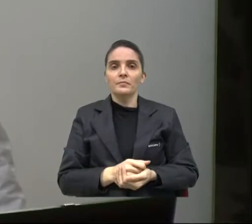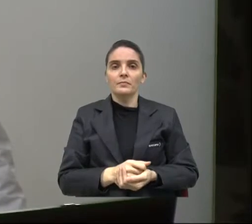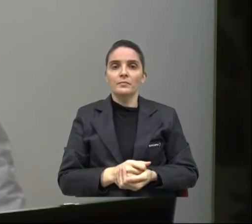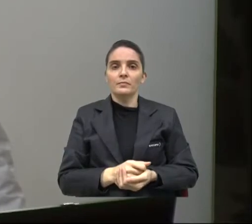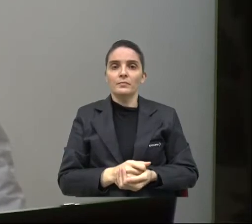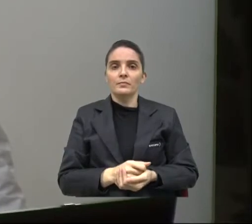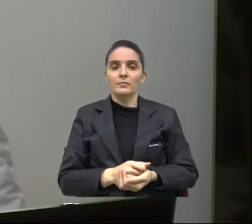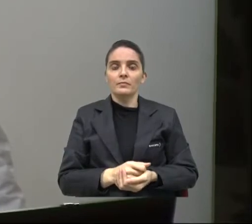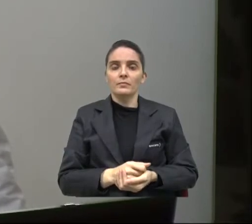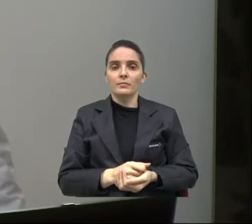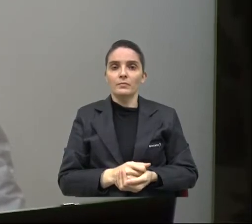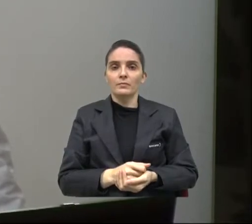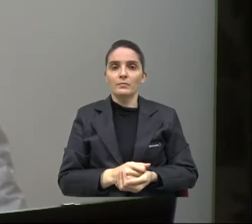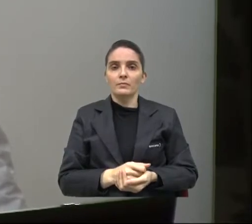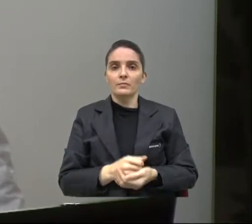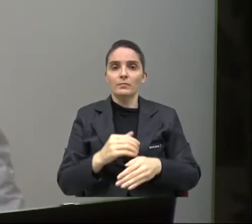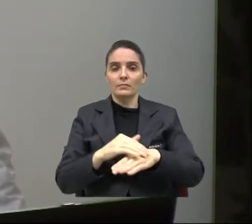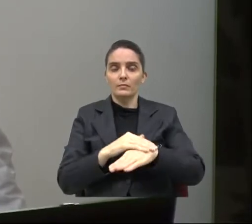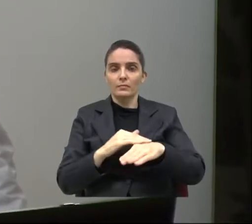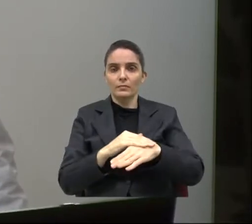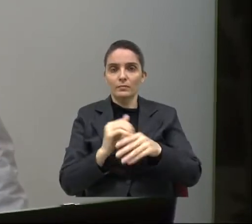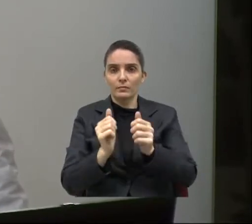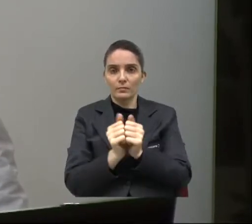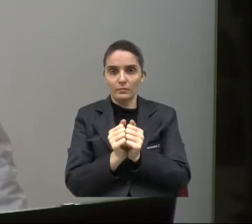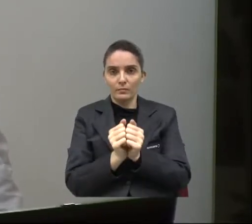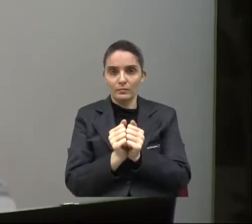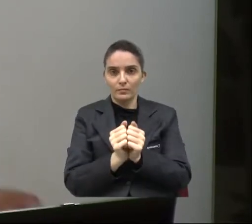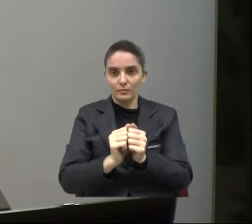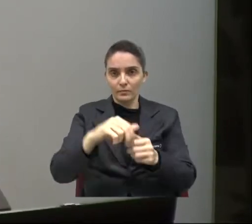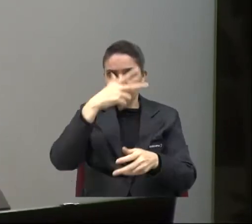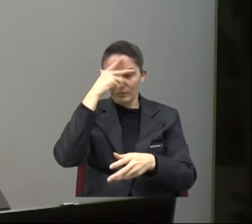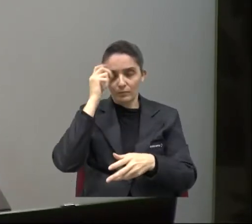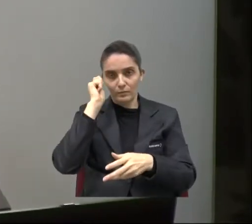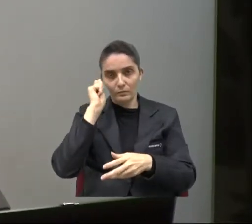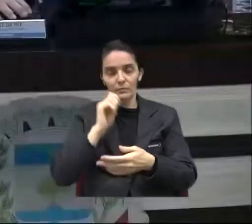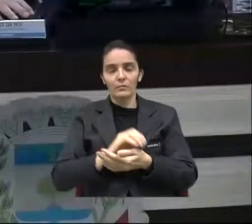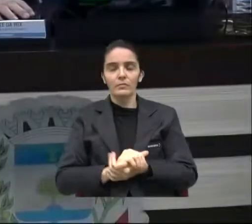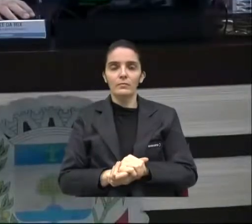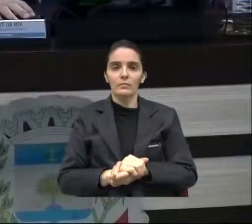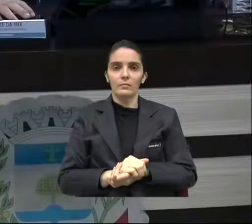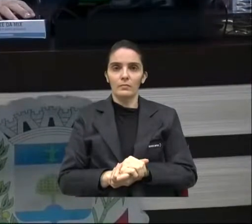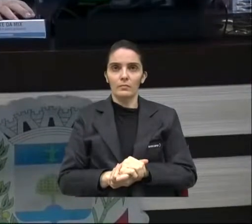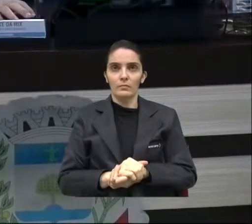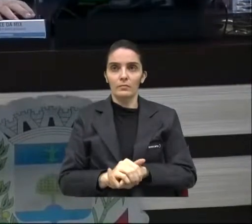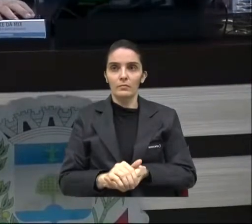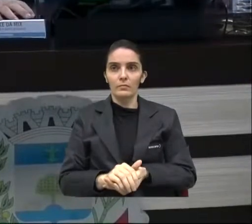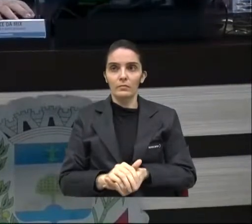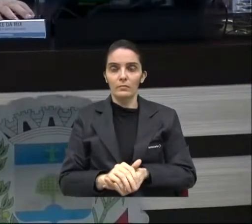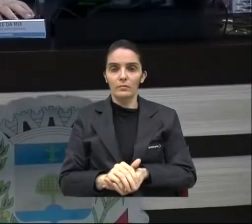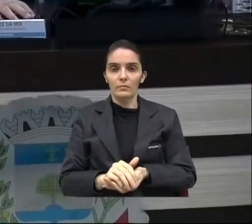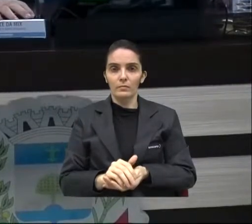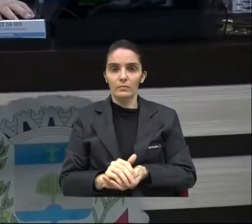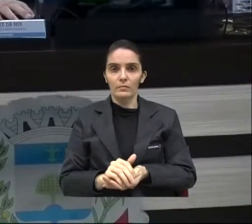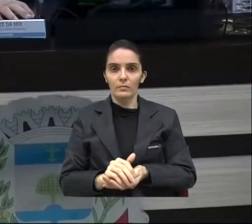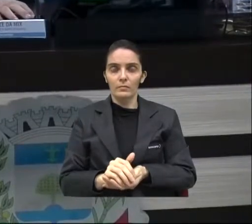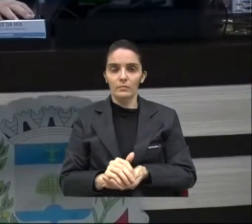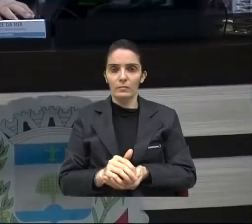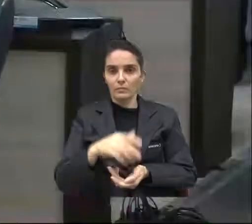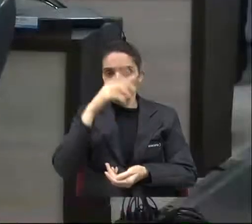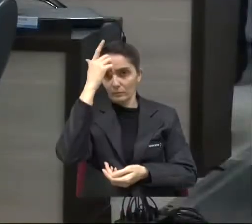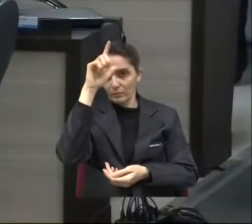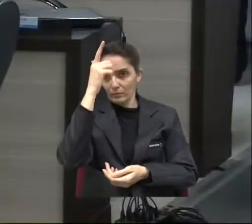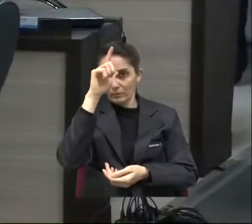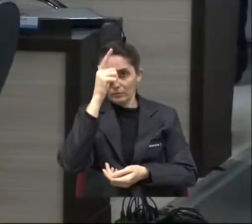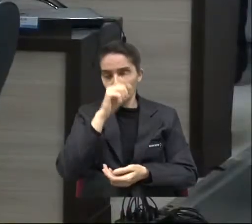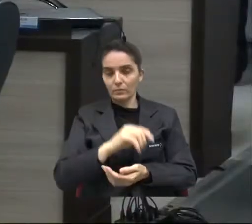essa tratativa junto ao Poder Executivo. Muito obrigado. Continua a discussão. Eu quero, senhor presidente. Com a palavra, vereador